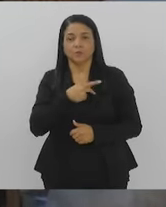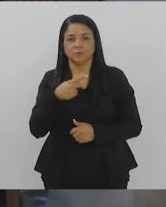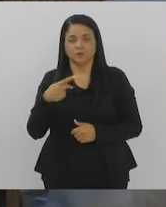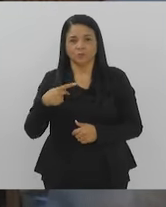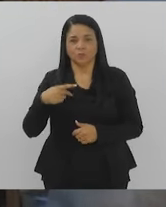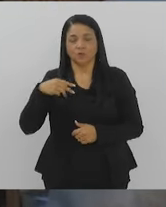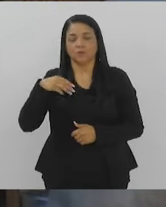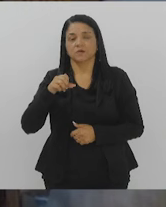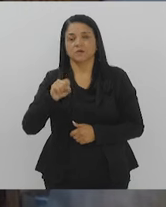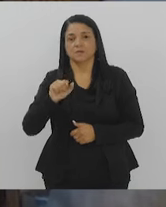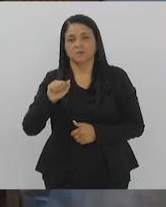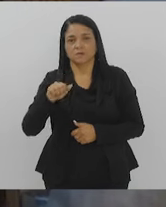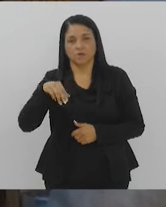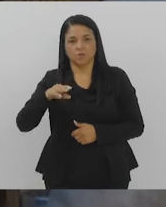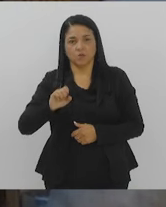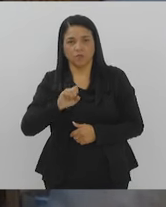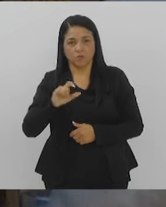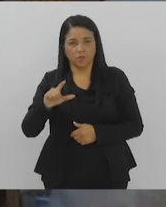deputado também.